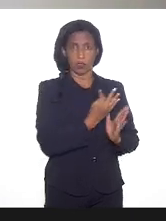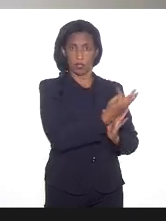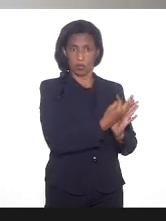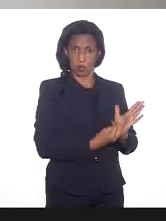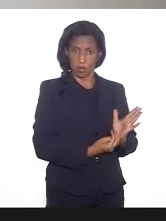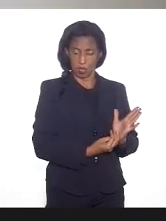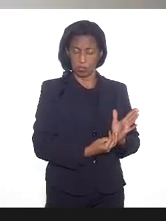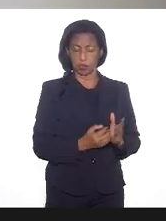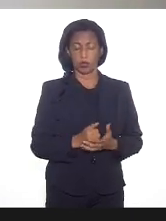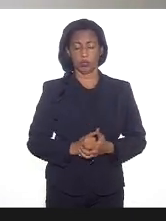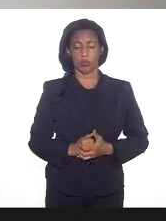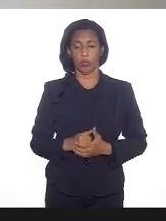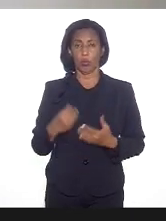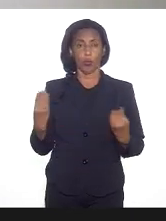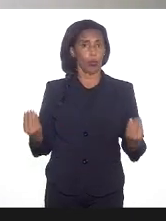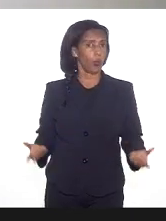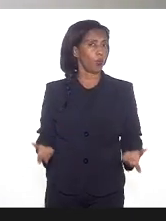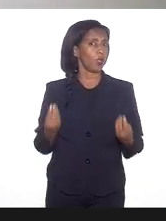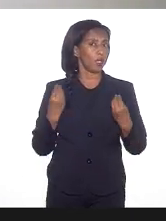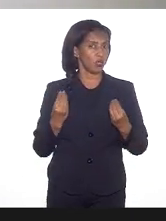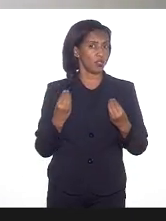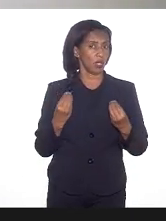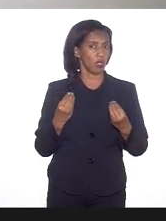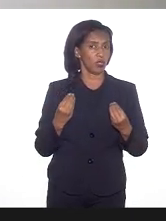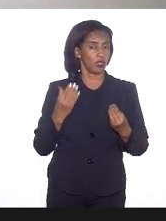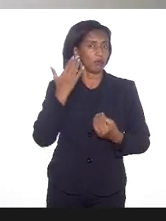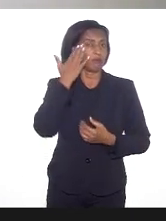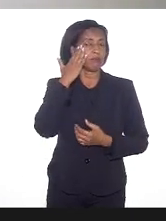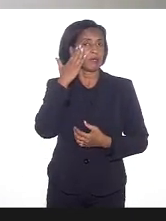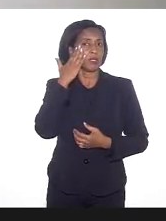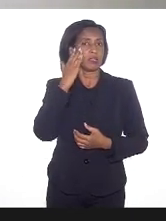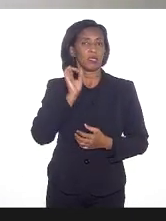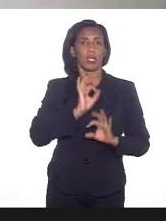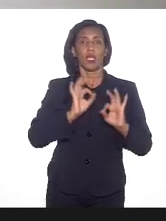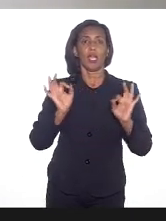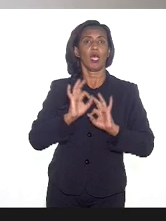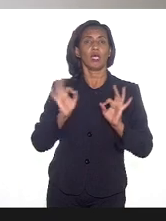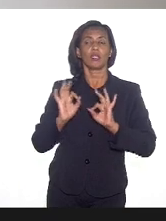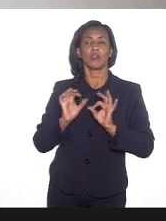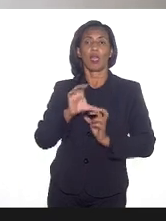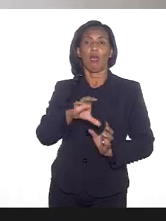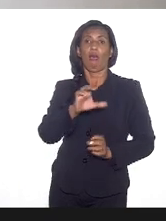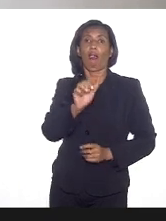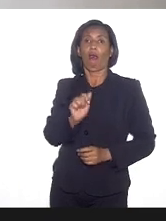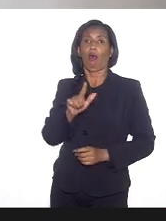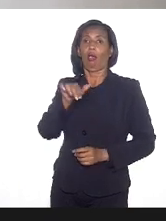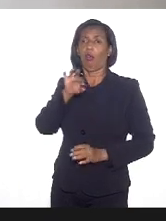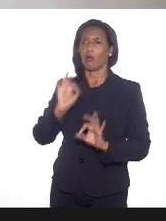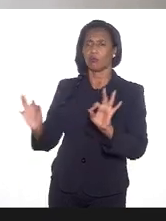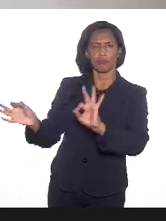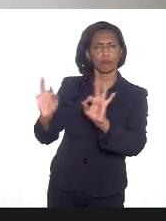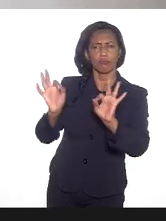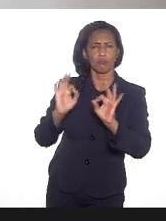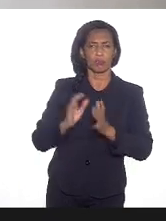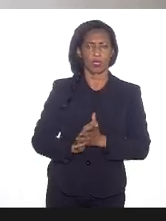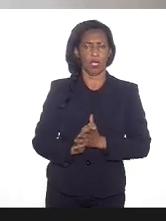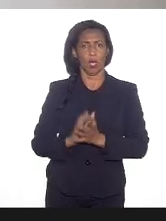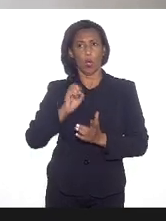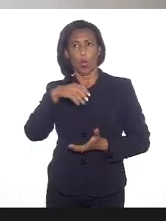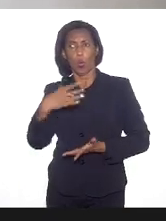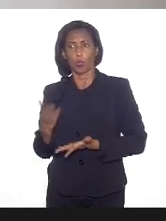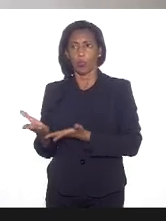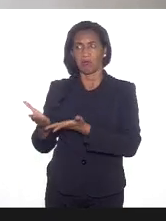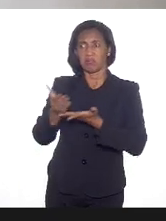gente propõe não é que se dê calote em ninguém, nem quem talvez merecesse, por estar se beneficiando de